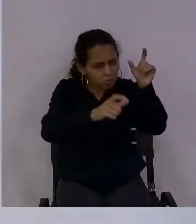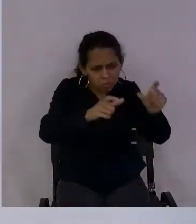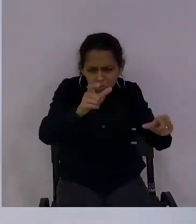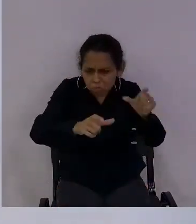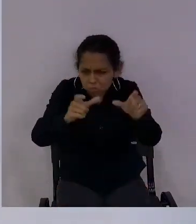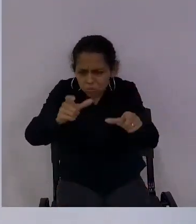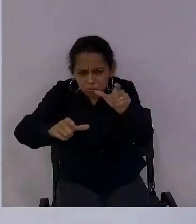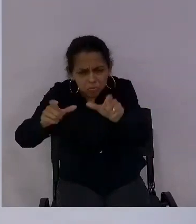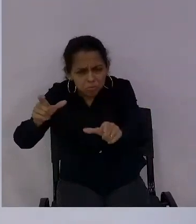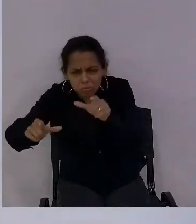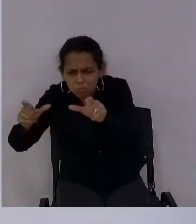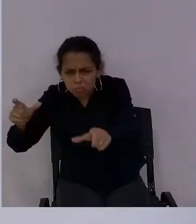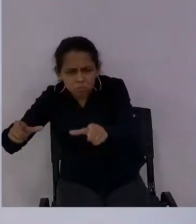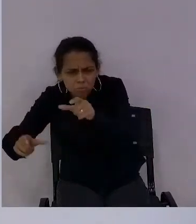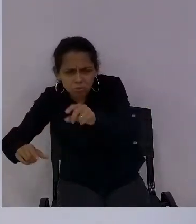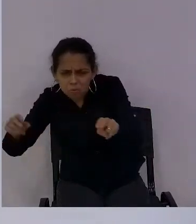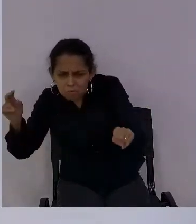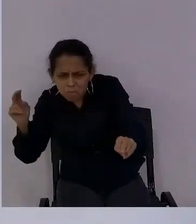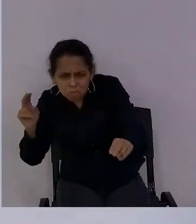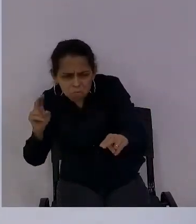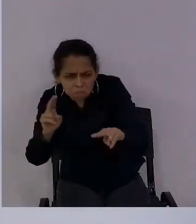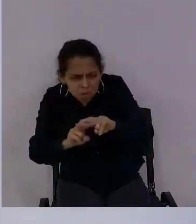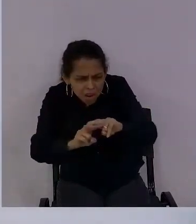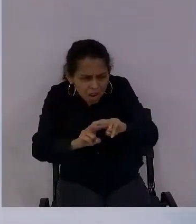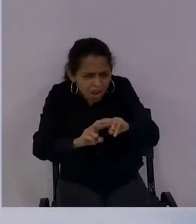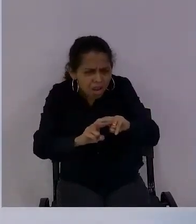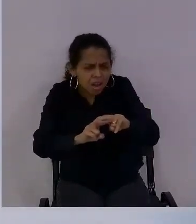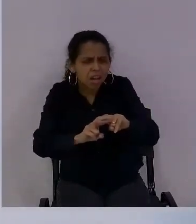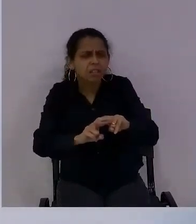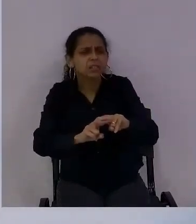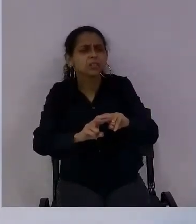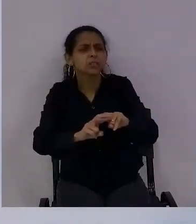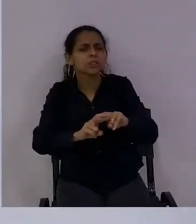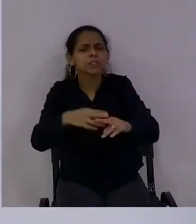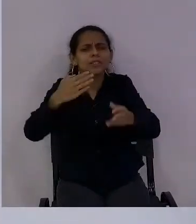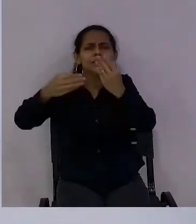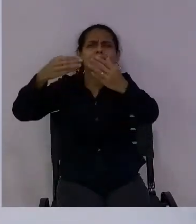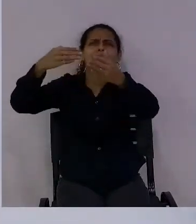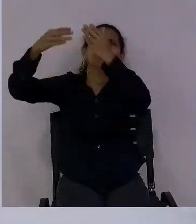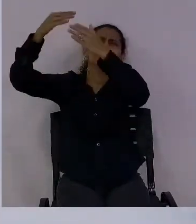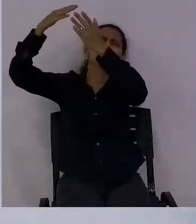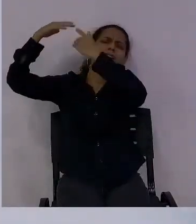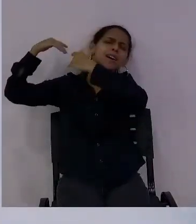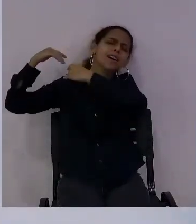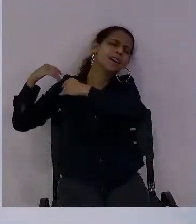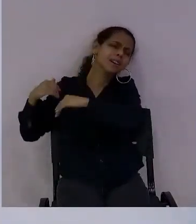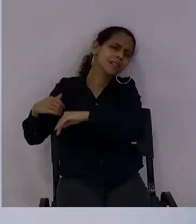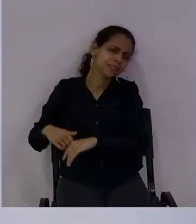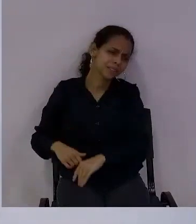estão presas lá naquele primeiro representante, Adão.